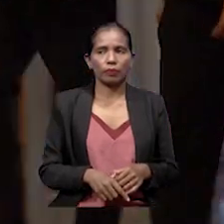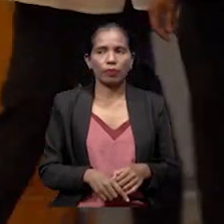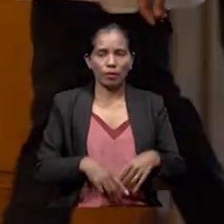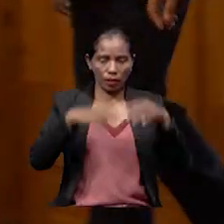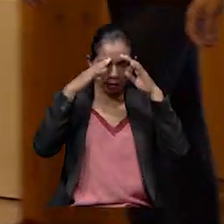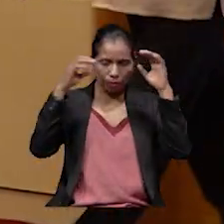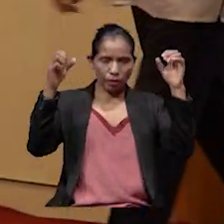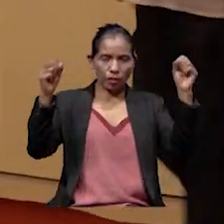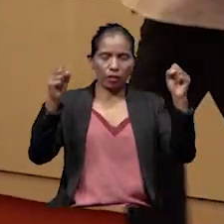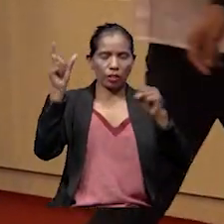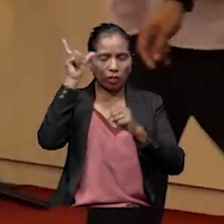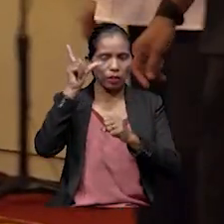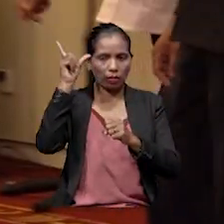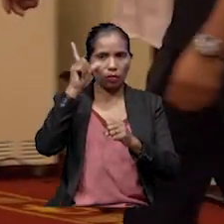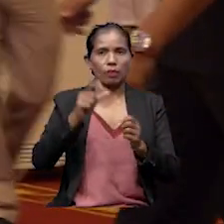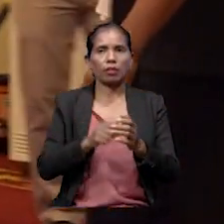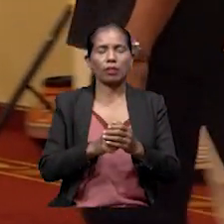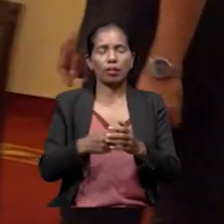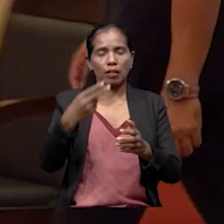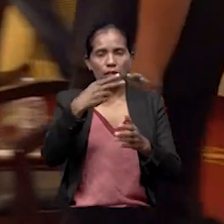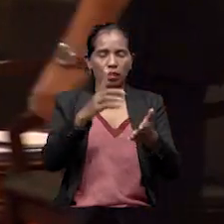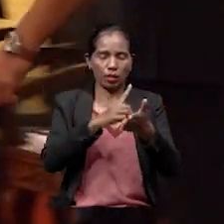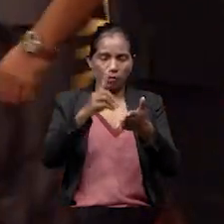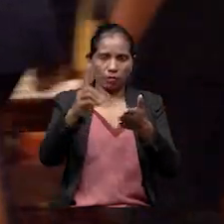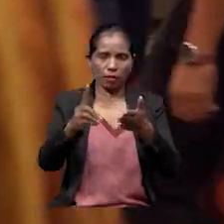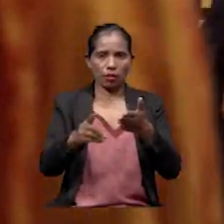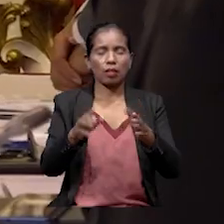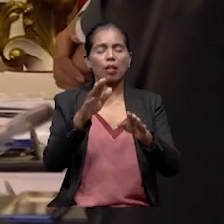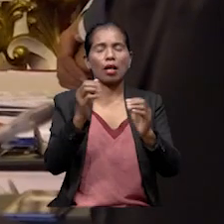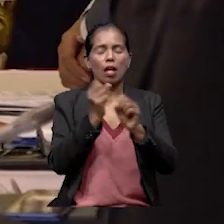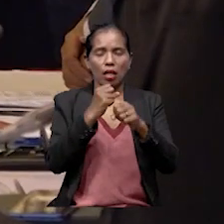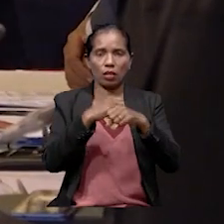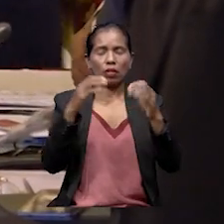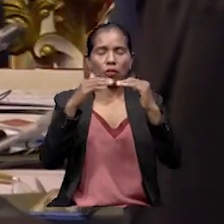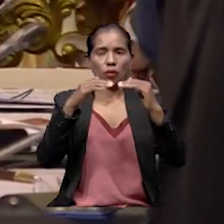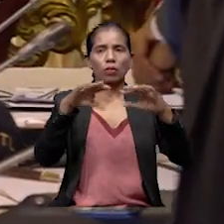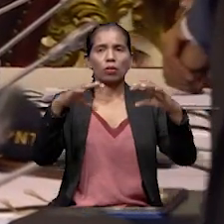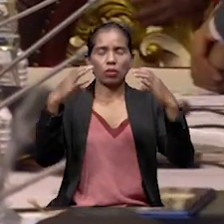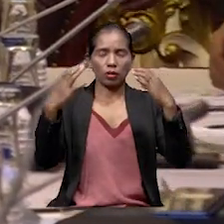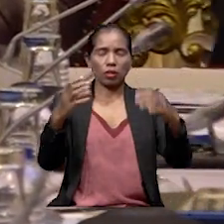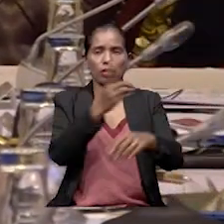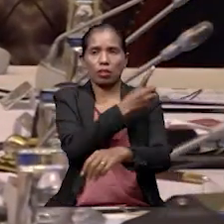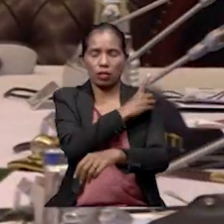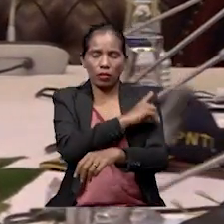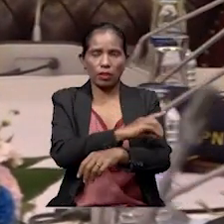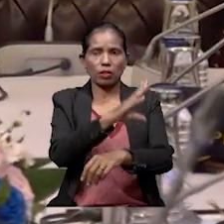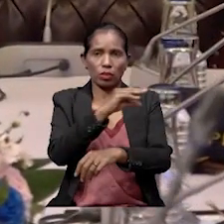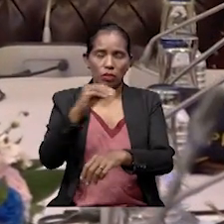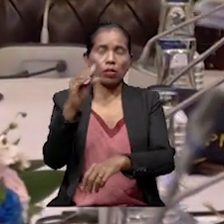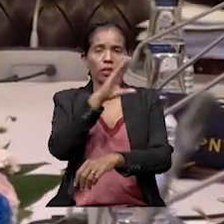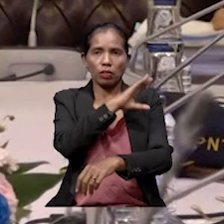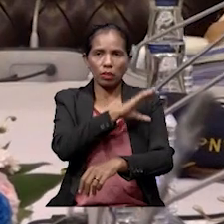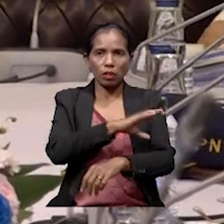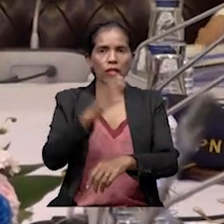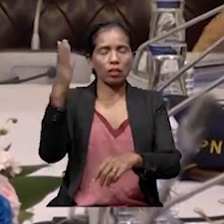Presidente da República Francisco Guterres Luolo, quinta semana, convoca a reunião ao Conselho Superior de Defesa e Segurança e ao